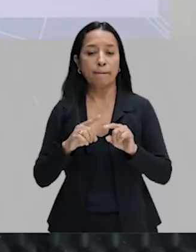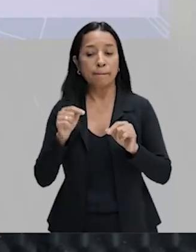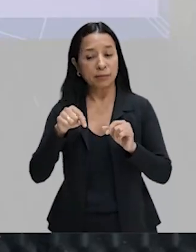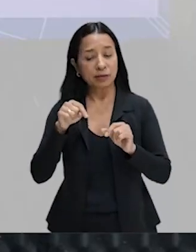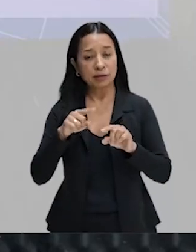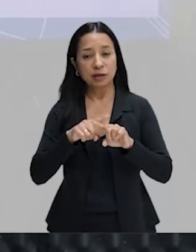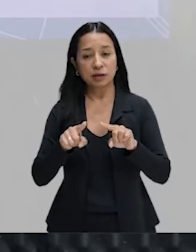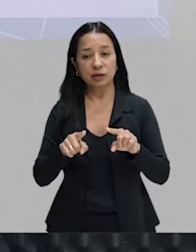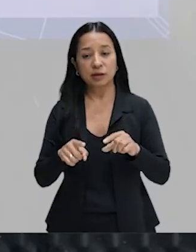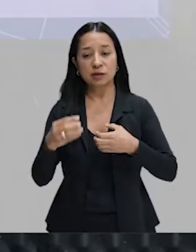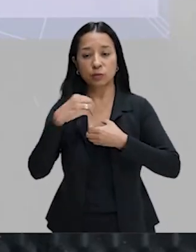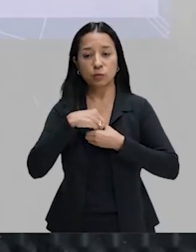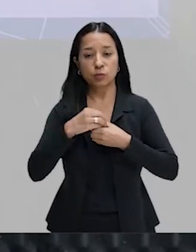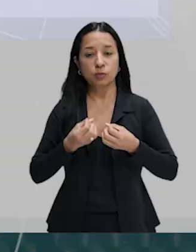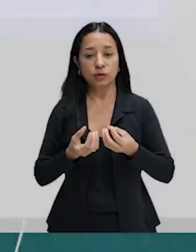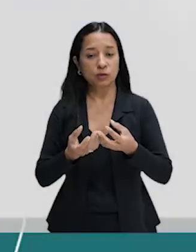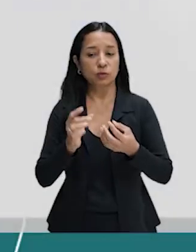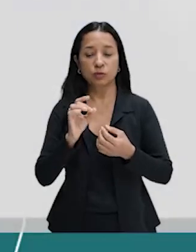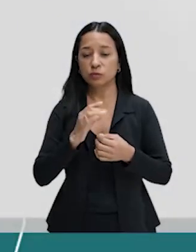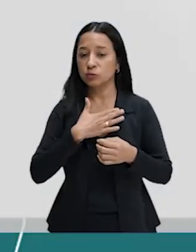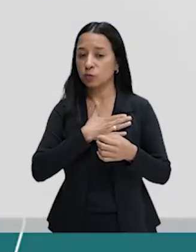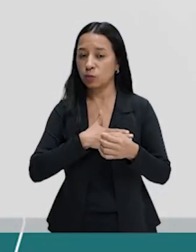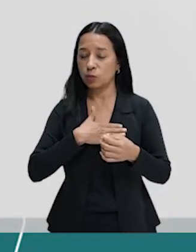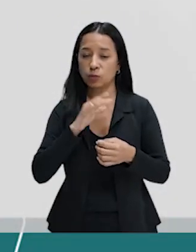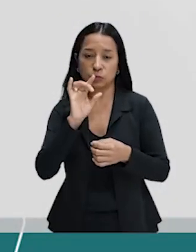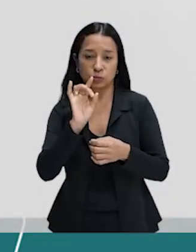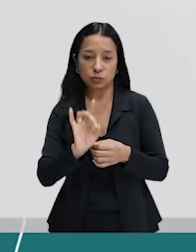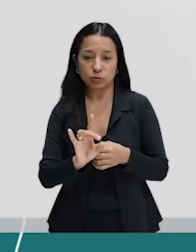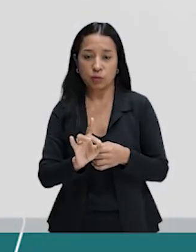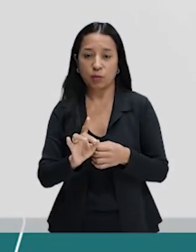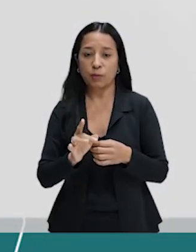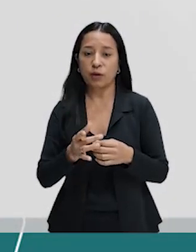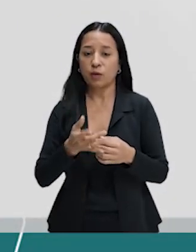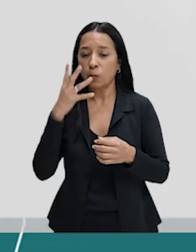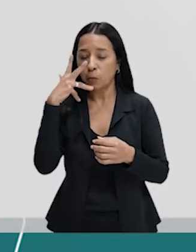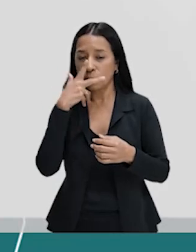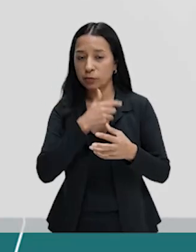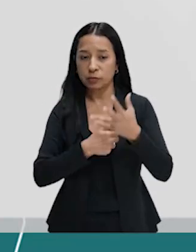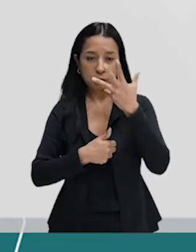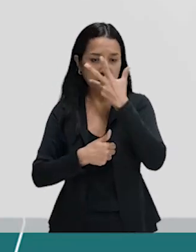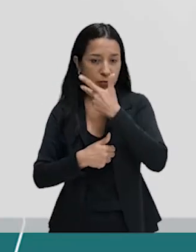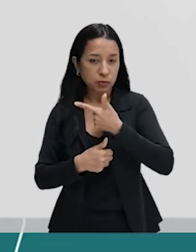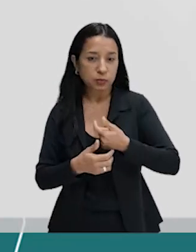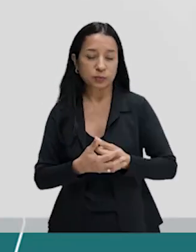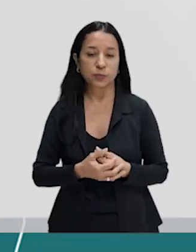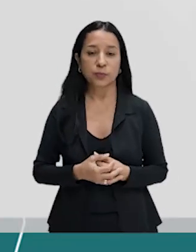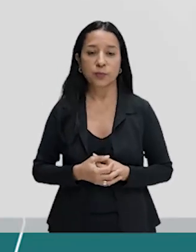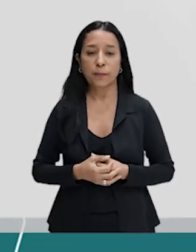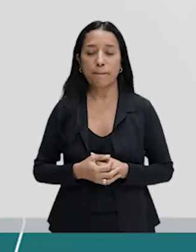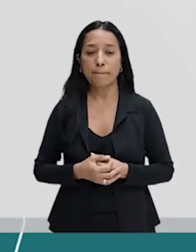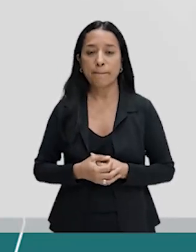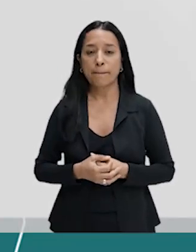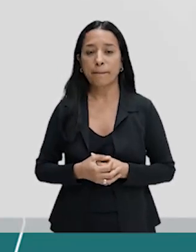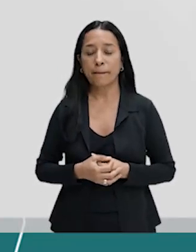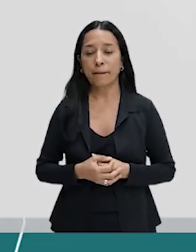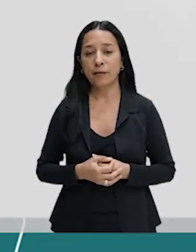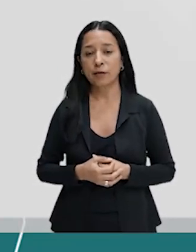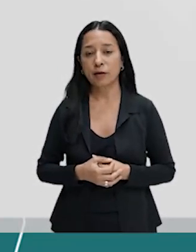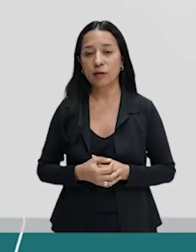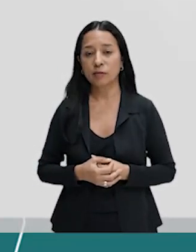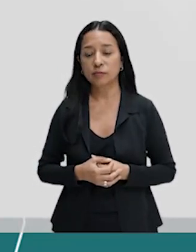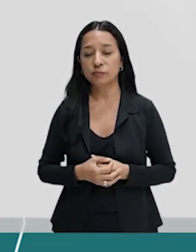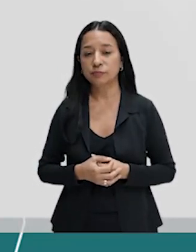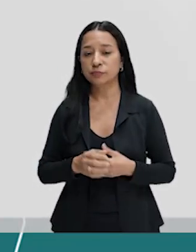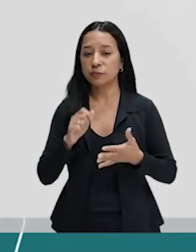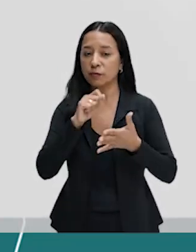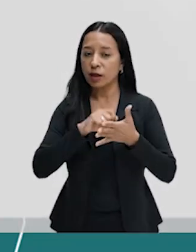culto à forma, a arte pela arte. Autores realistas e objetivos, no sentido de